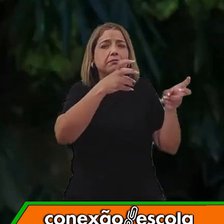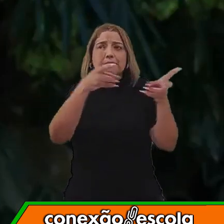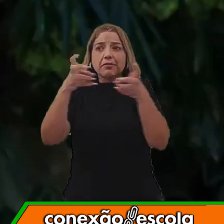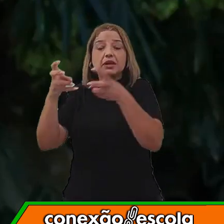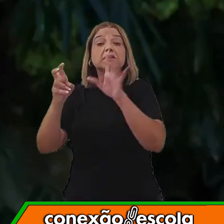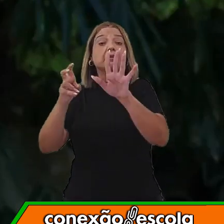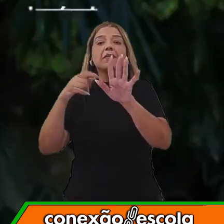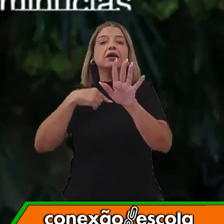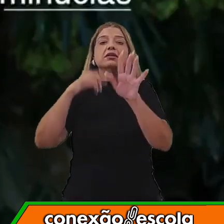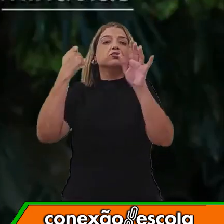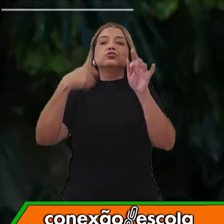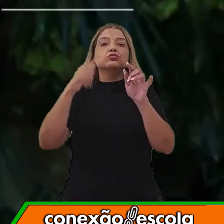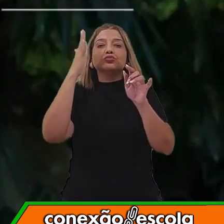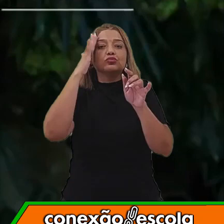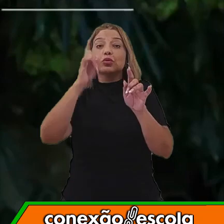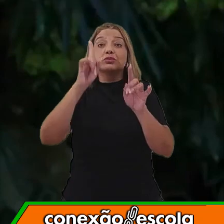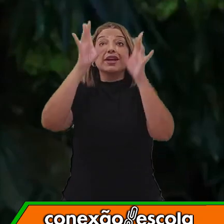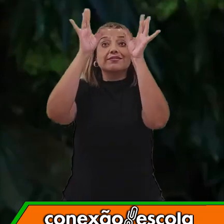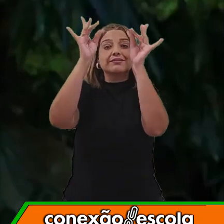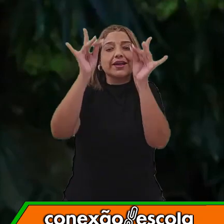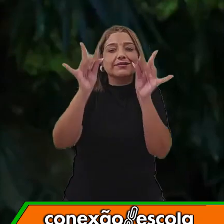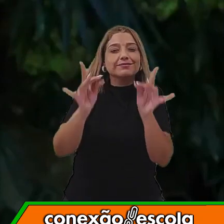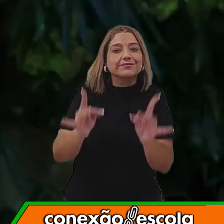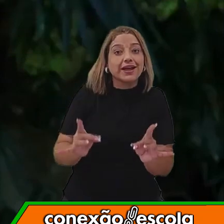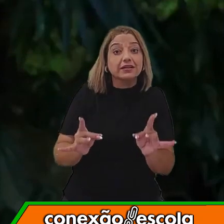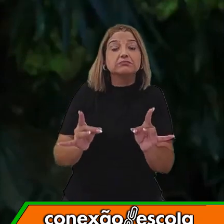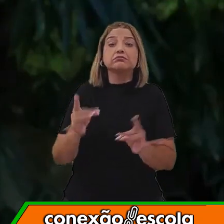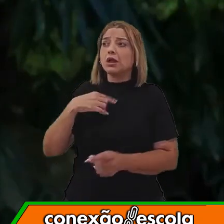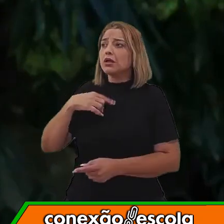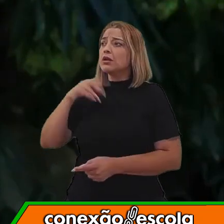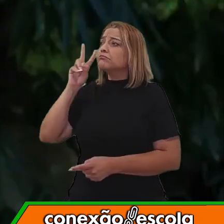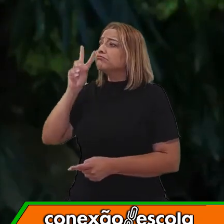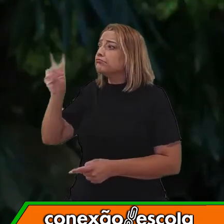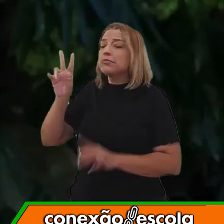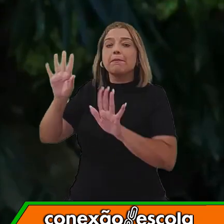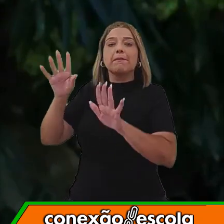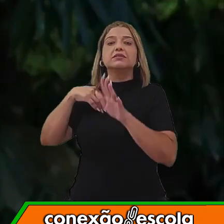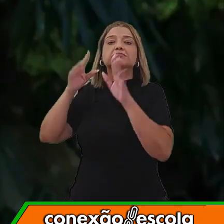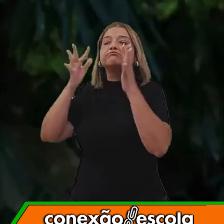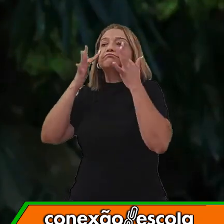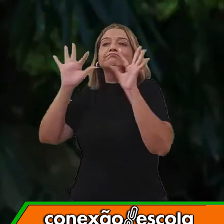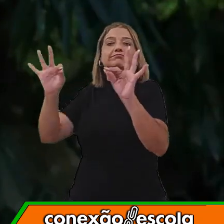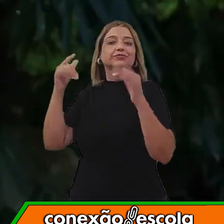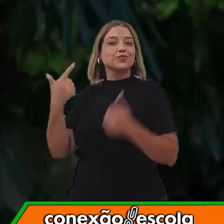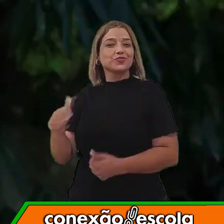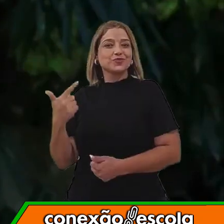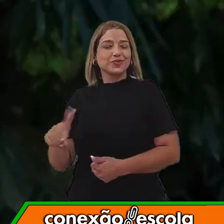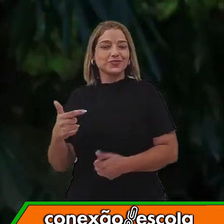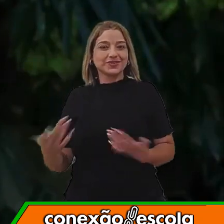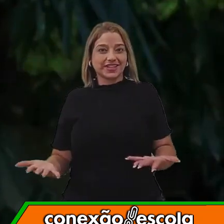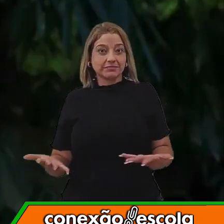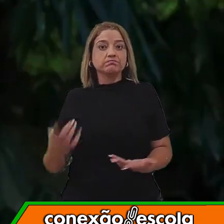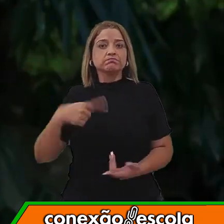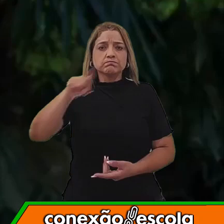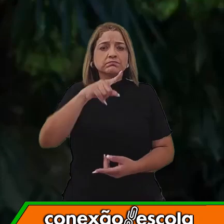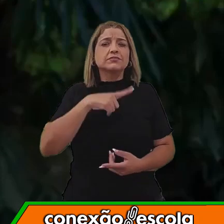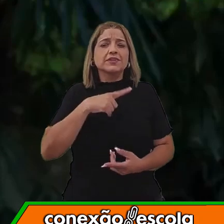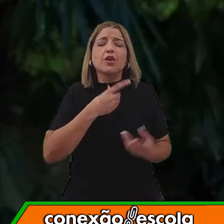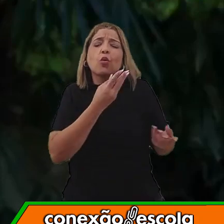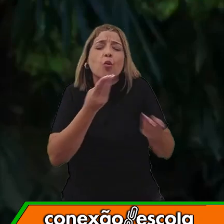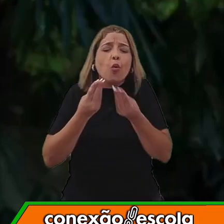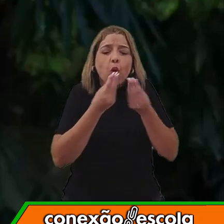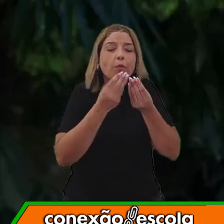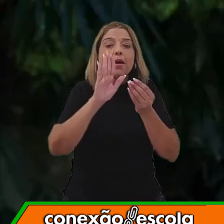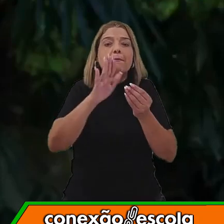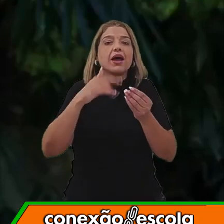mas não conseguimos ver todas as minúcias. Escutamos, mas não ouvimos de fato. Provamos e não saboreamos